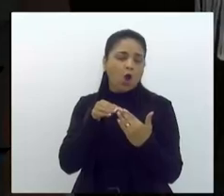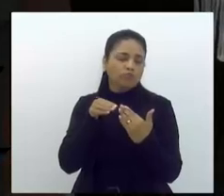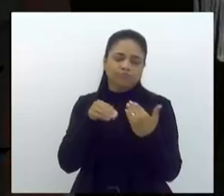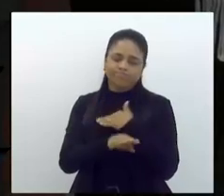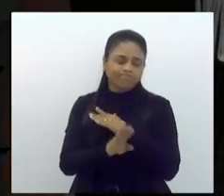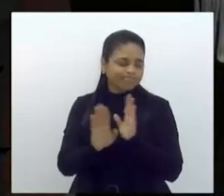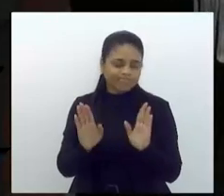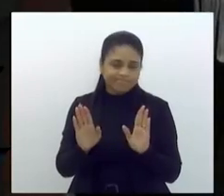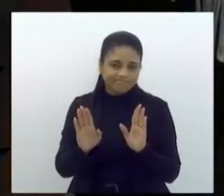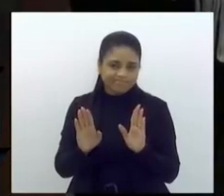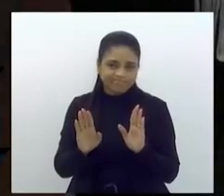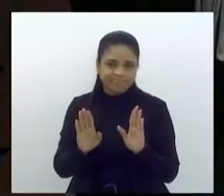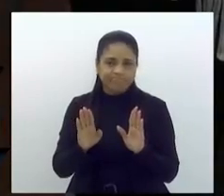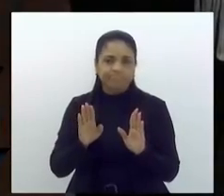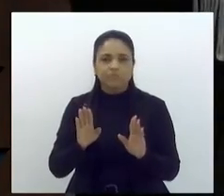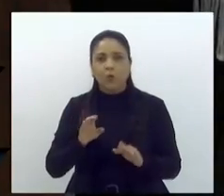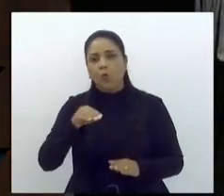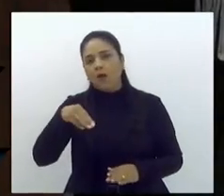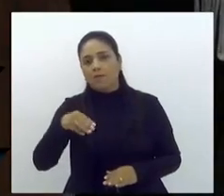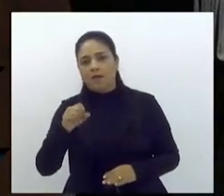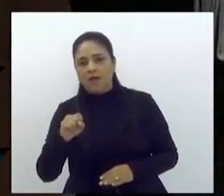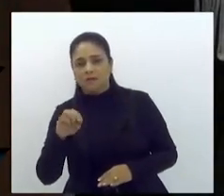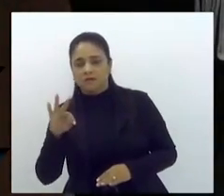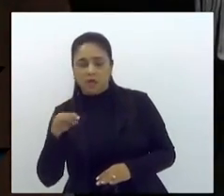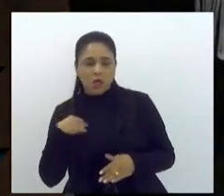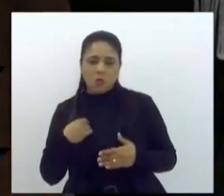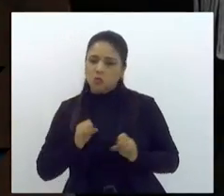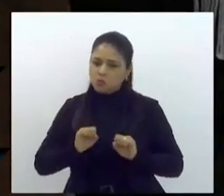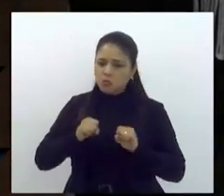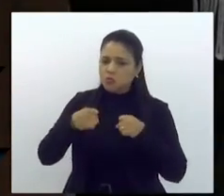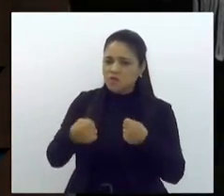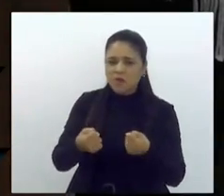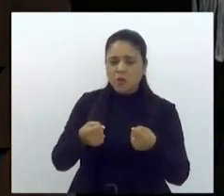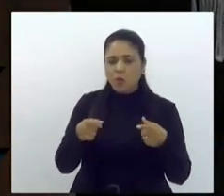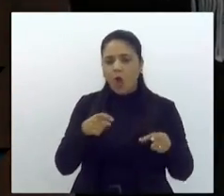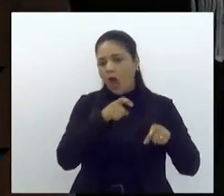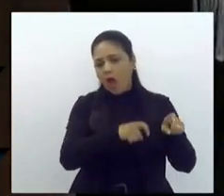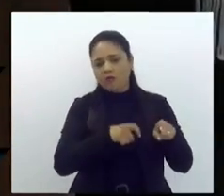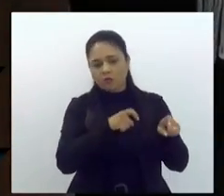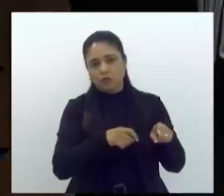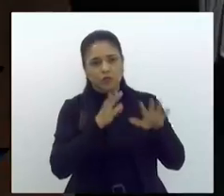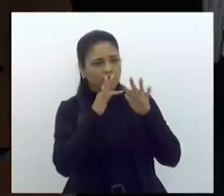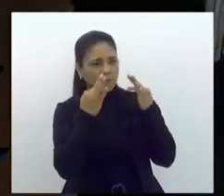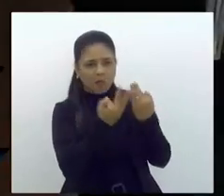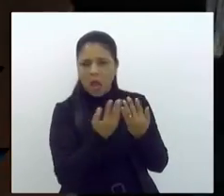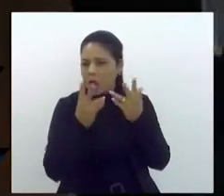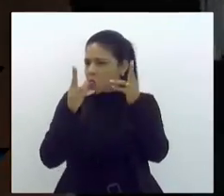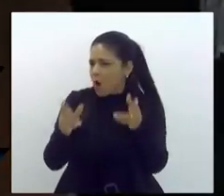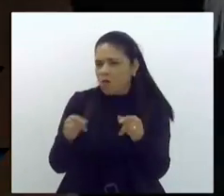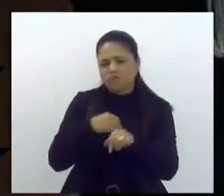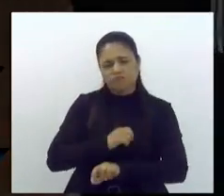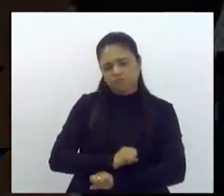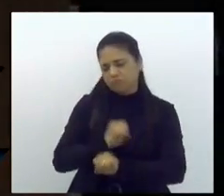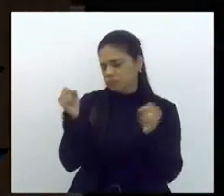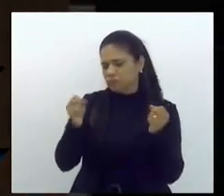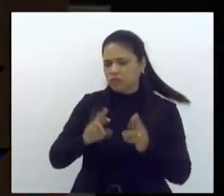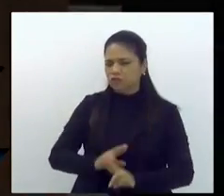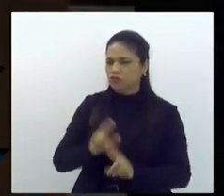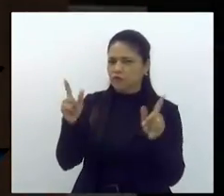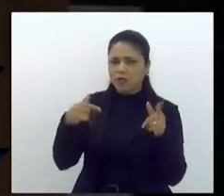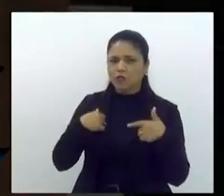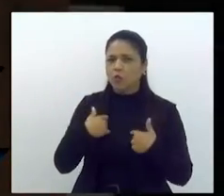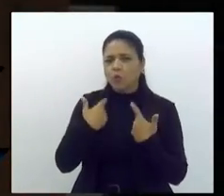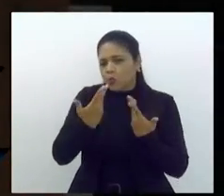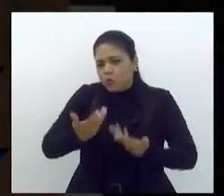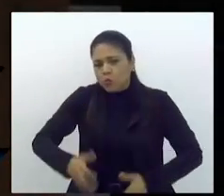defendo Agricultura Familiar da maneira como a senhora defende eu quero que tenha alimento com agrotóxico